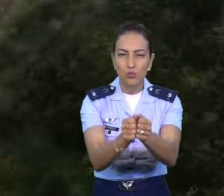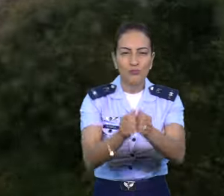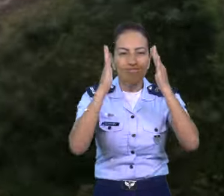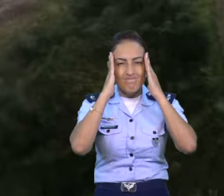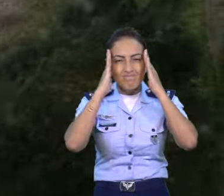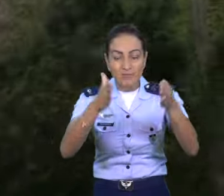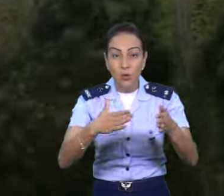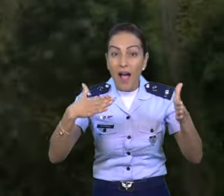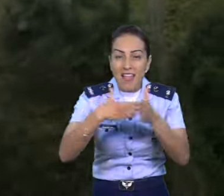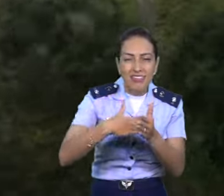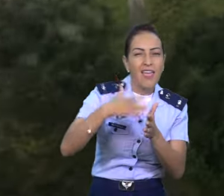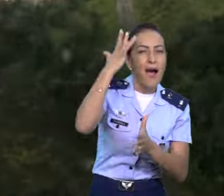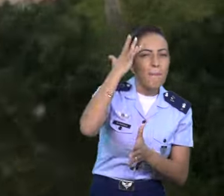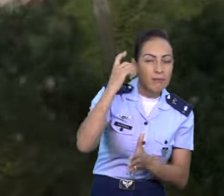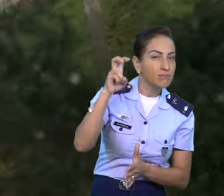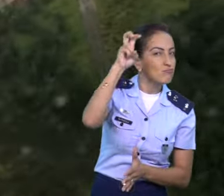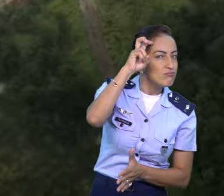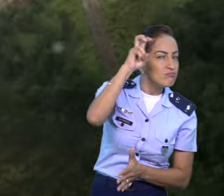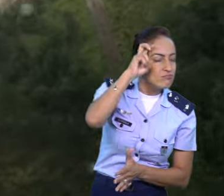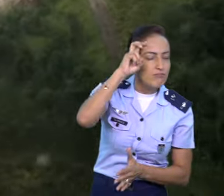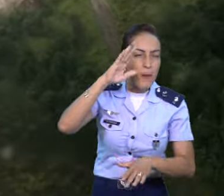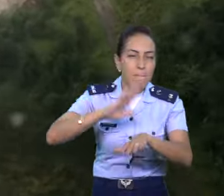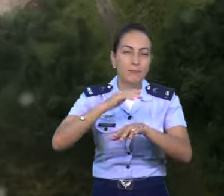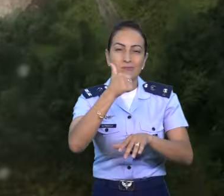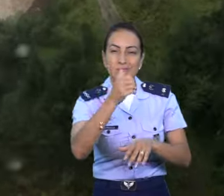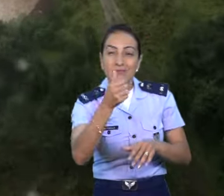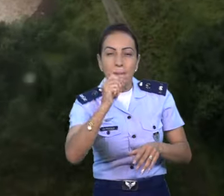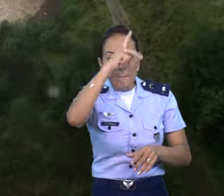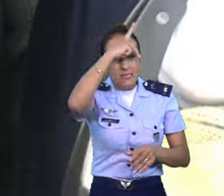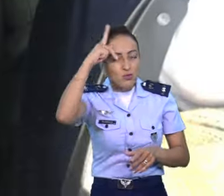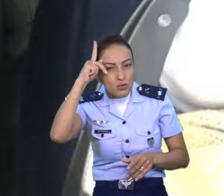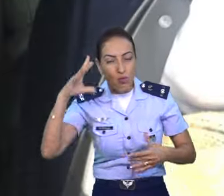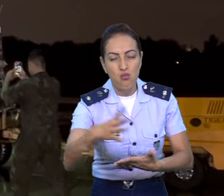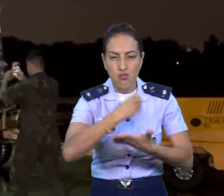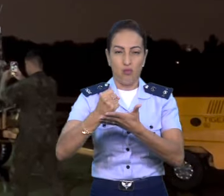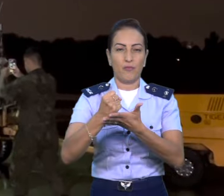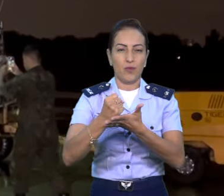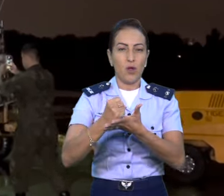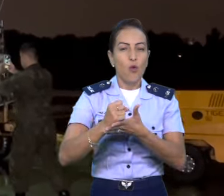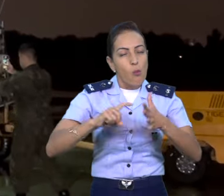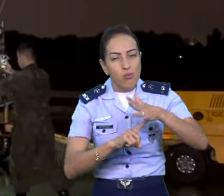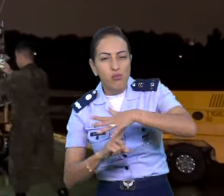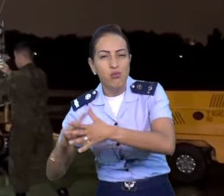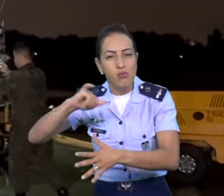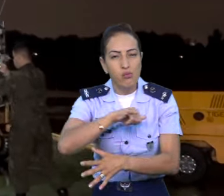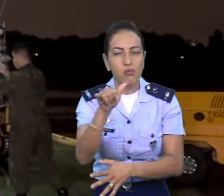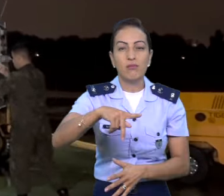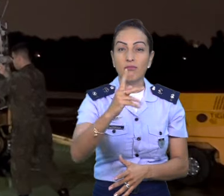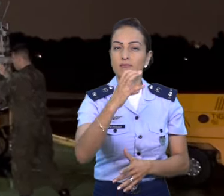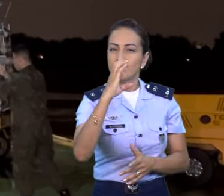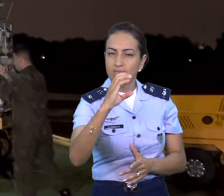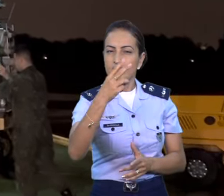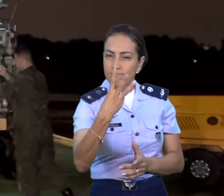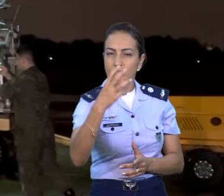engajados na missão e até amanhã de quinta-feira, mais de 100 pessoas foram resgatadas. E uma aeronave